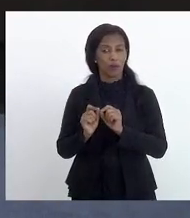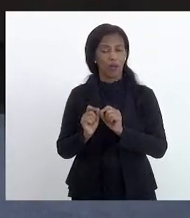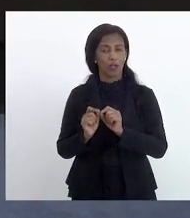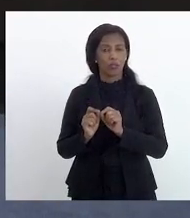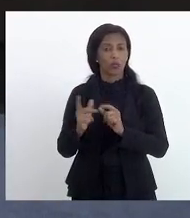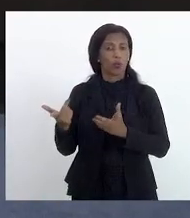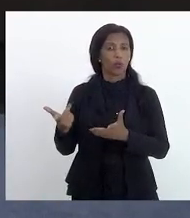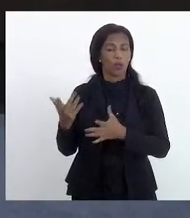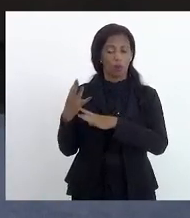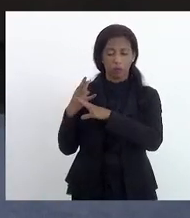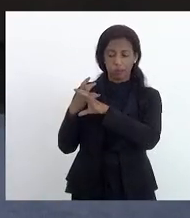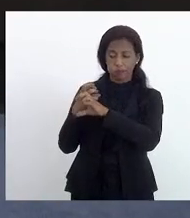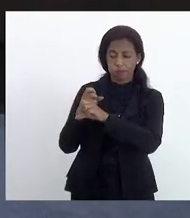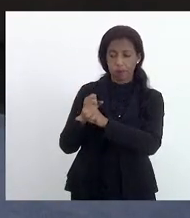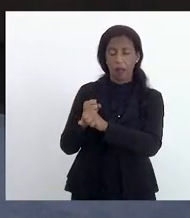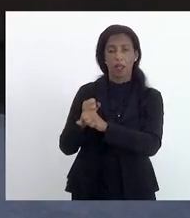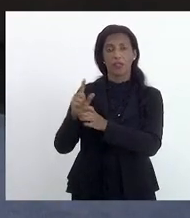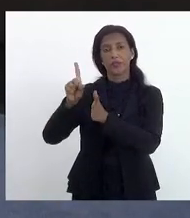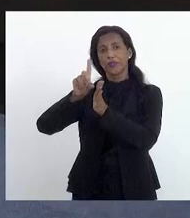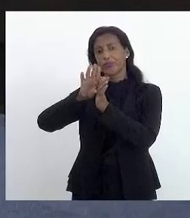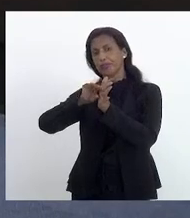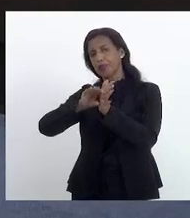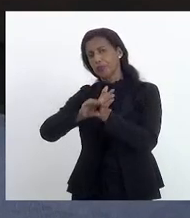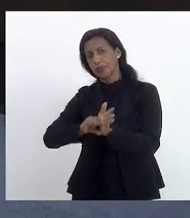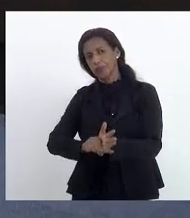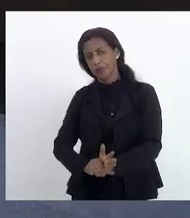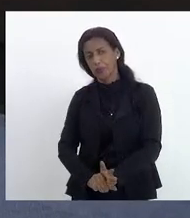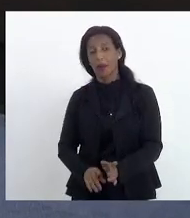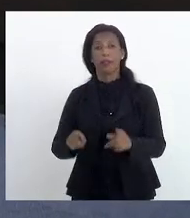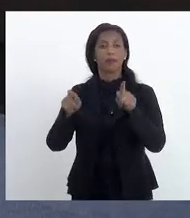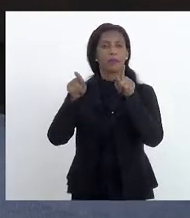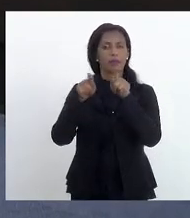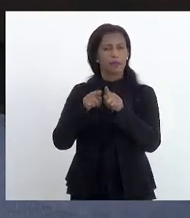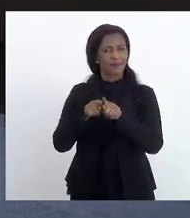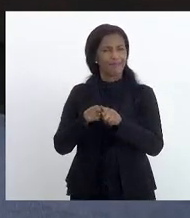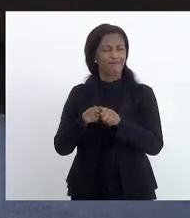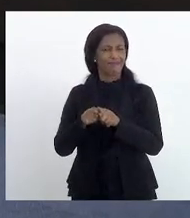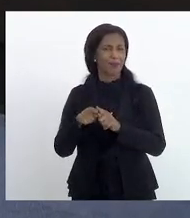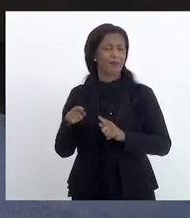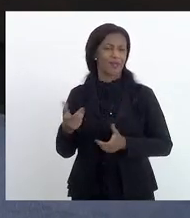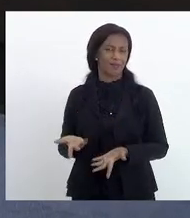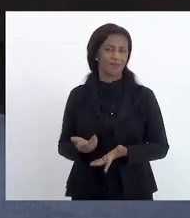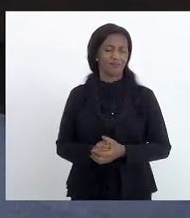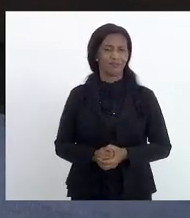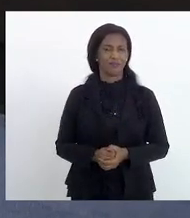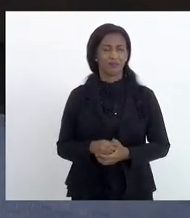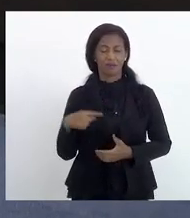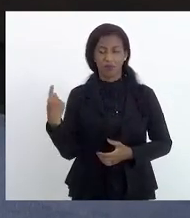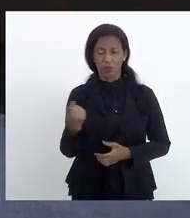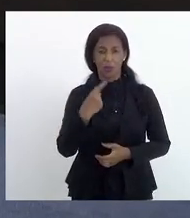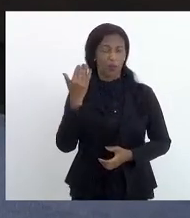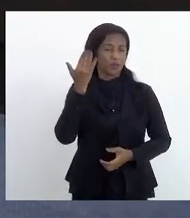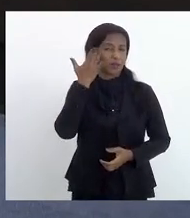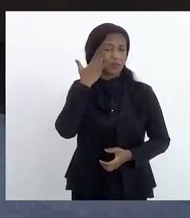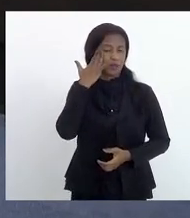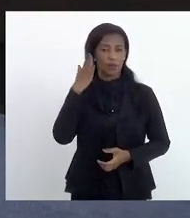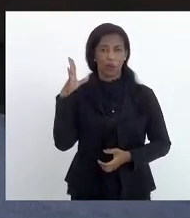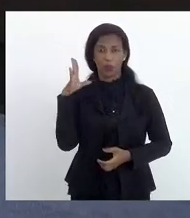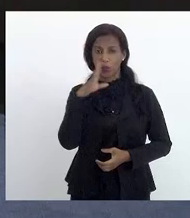compra diminua de forma também significativa. Então, nós entendemos que é